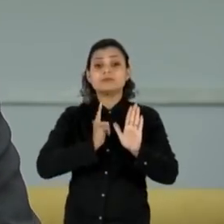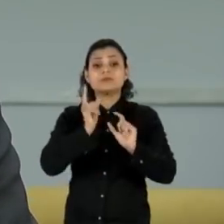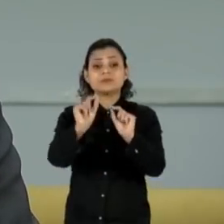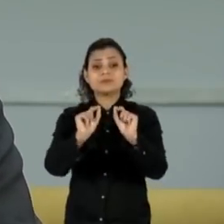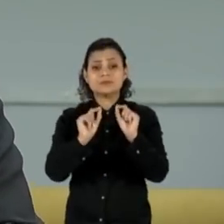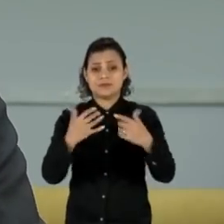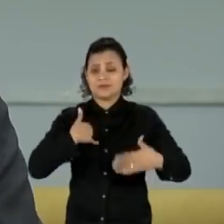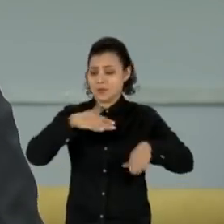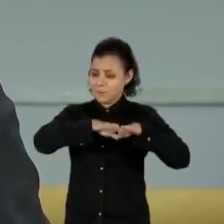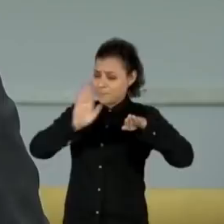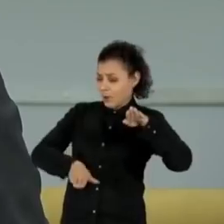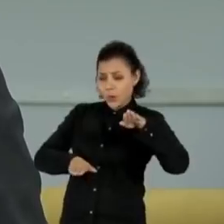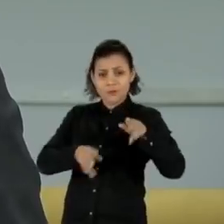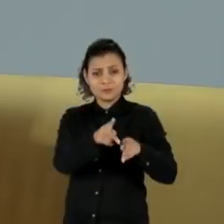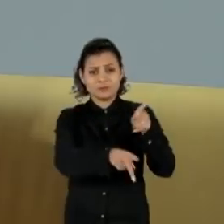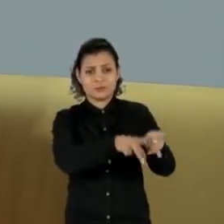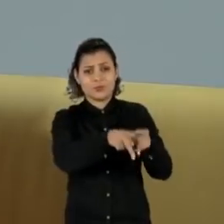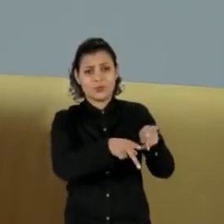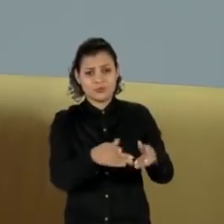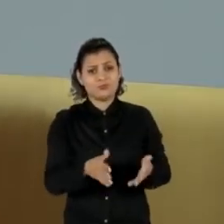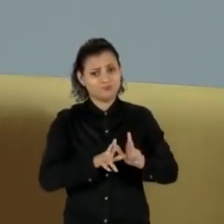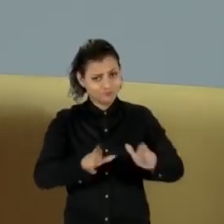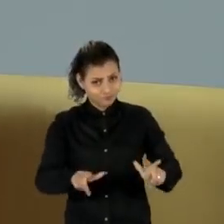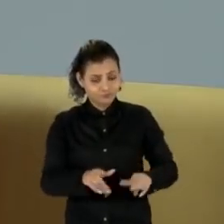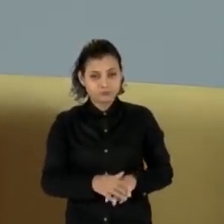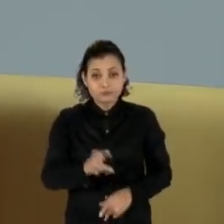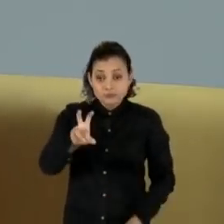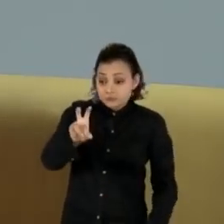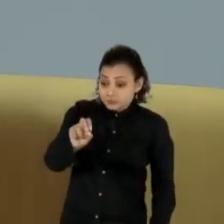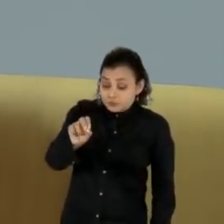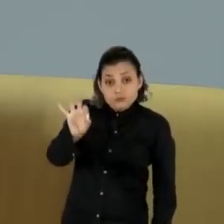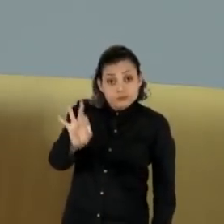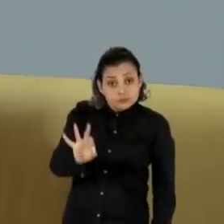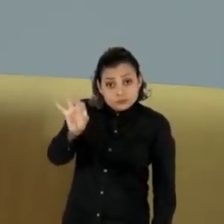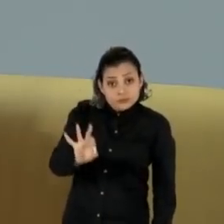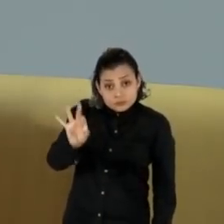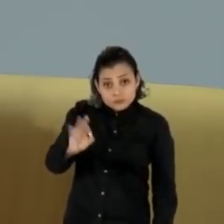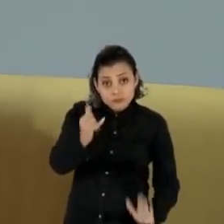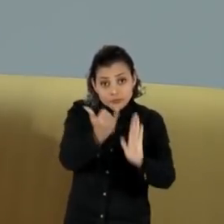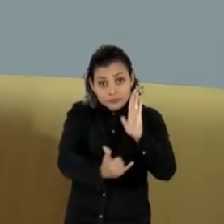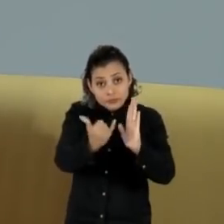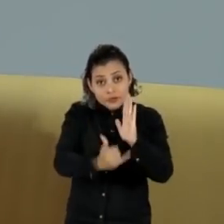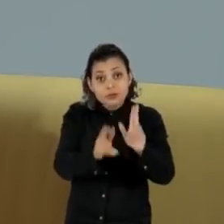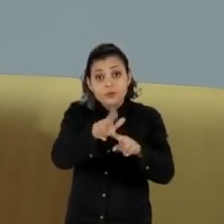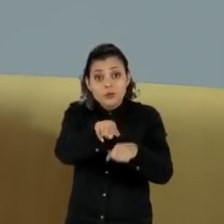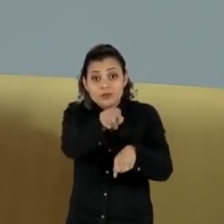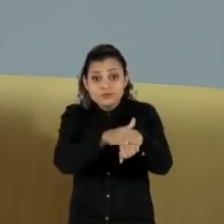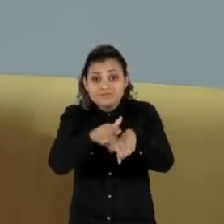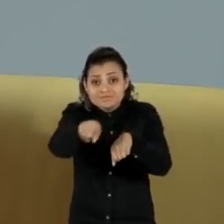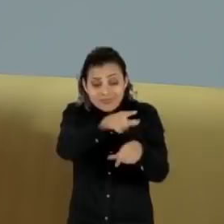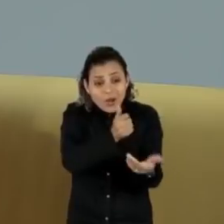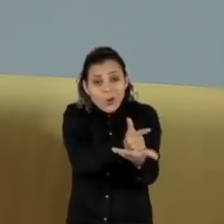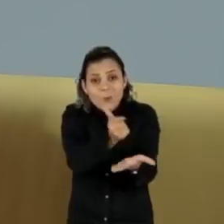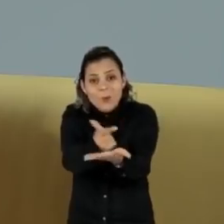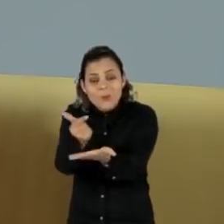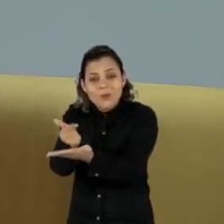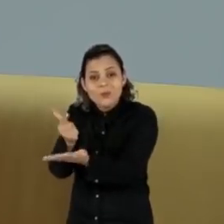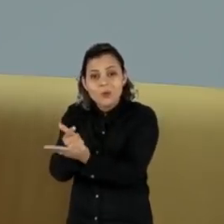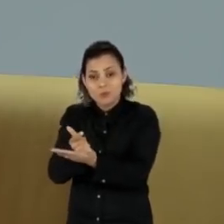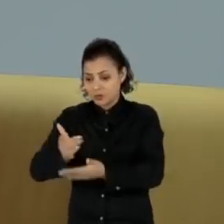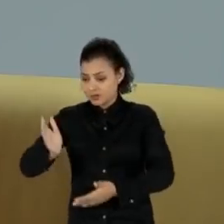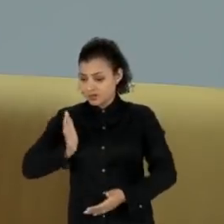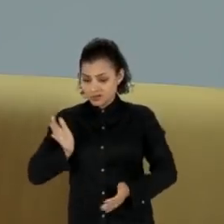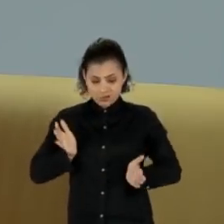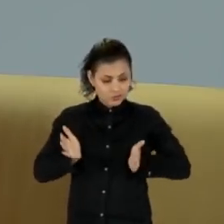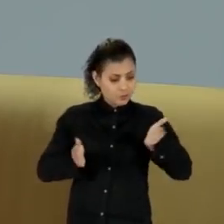recaem de forma desigual sobre a população quase metade dos tributos recai sobre o consumo pagos da mesma forma por